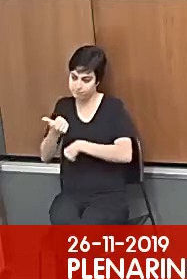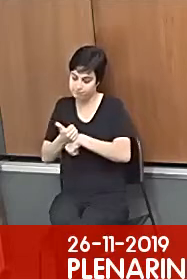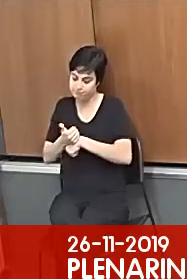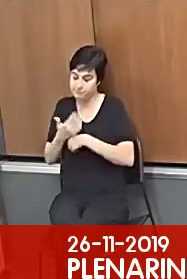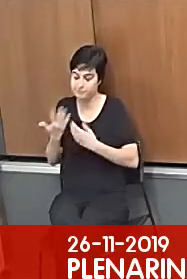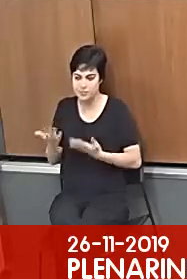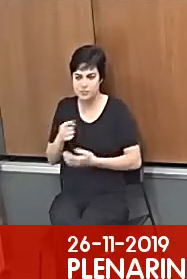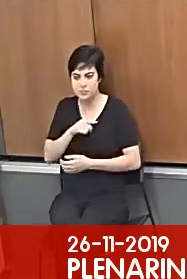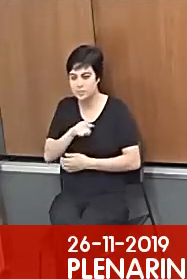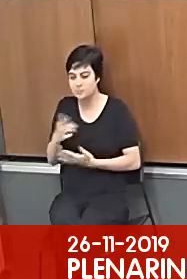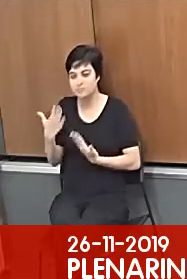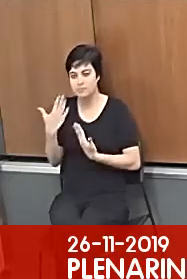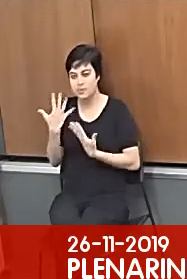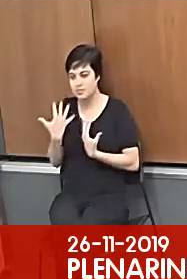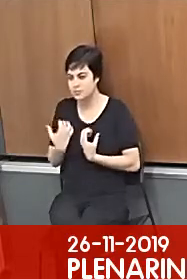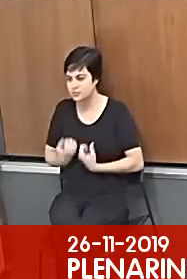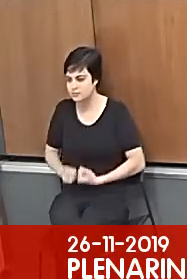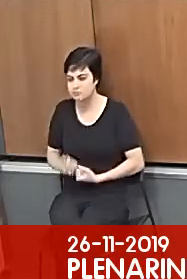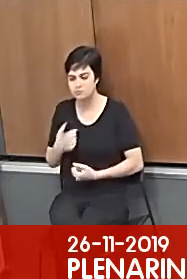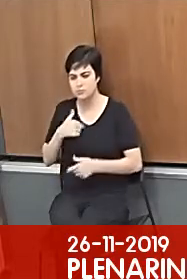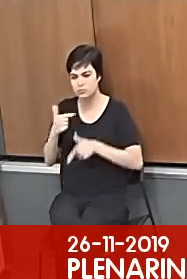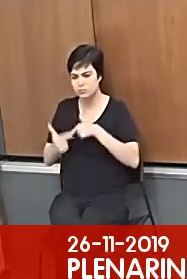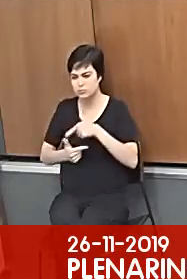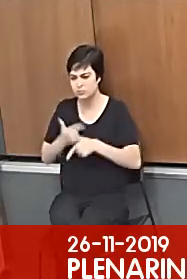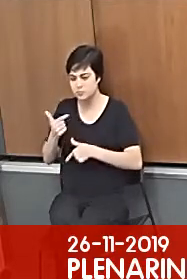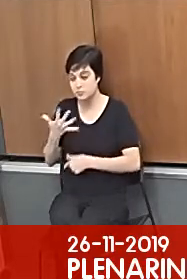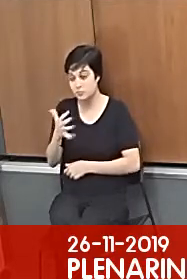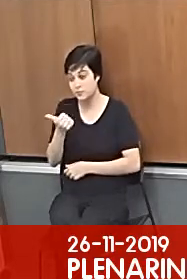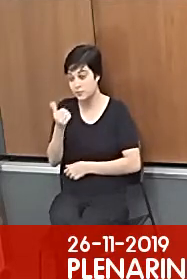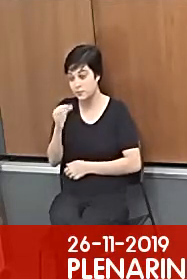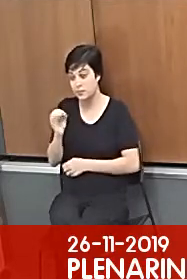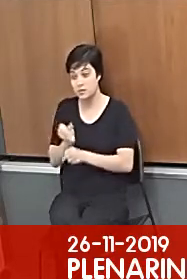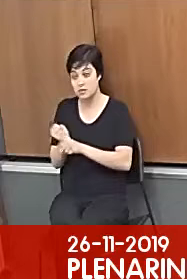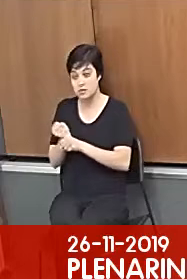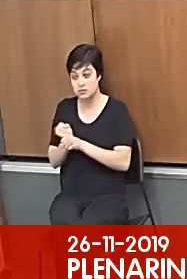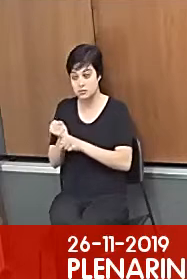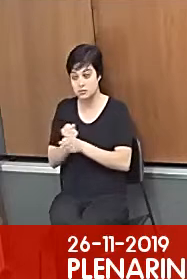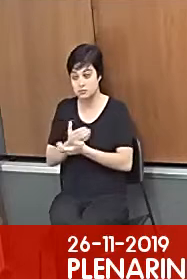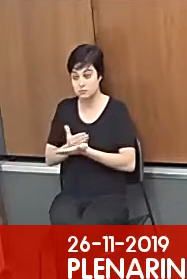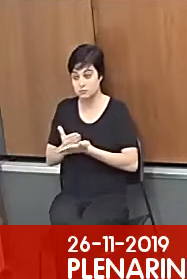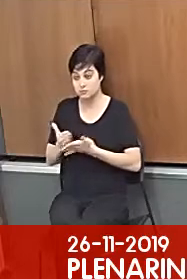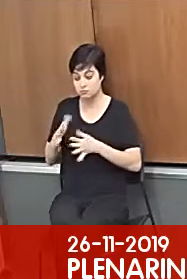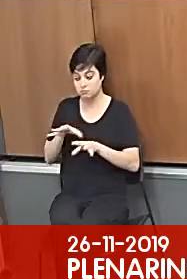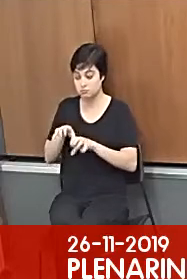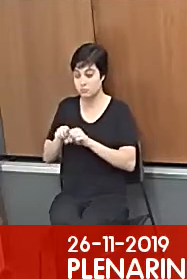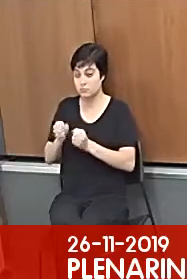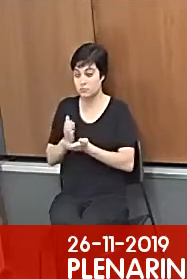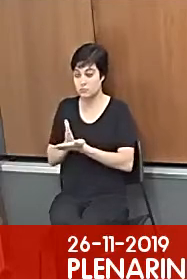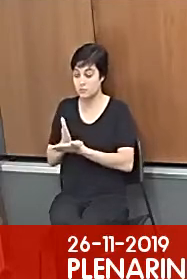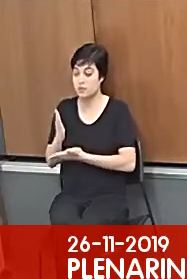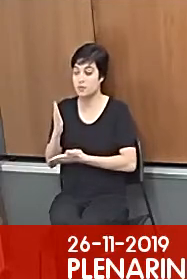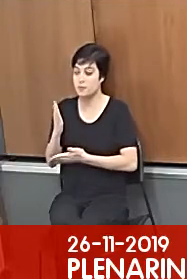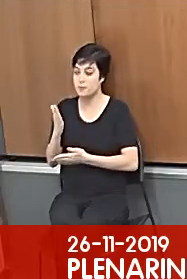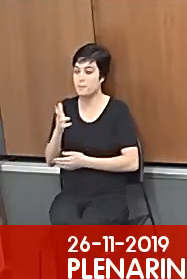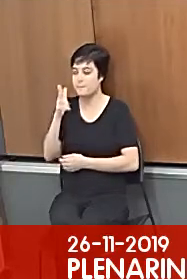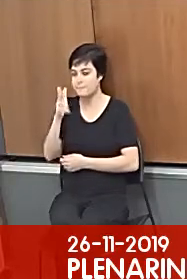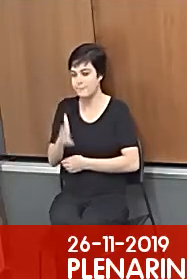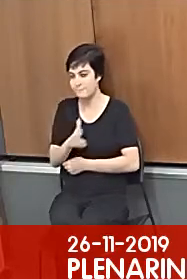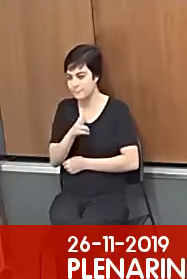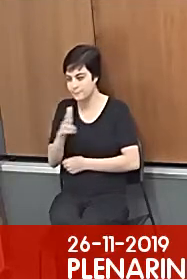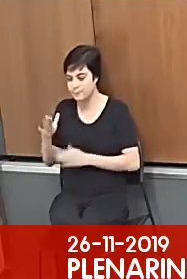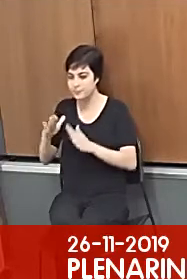Eles me acolheram, trabalho com eles há quase 10 anos, desde o meu tempo de formação como padre na